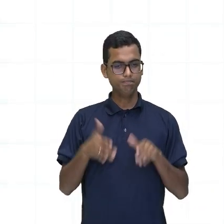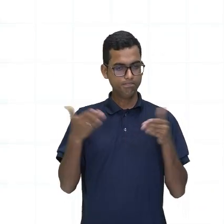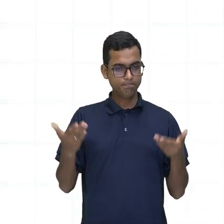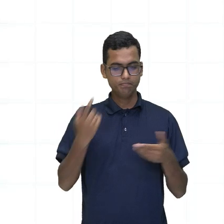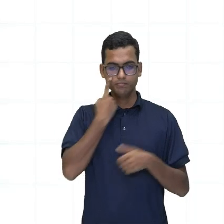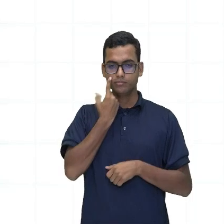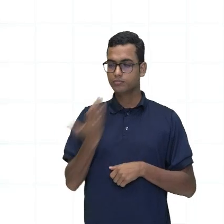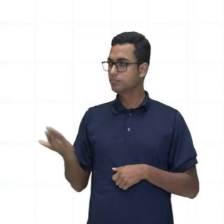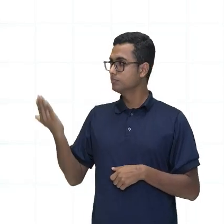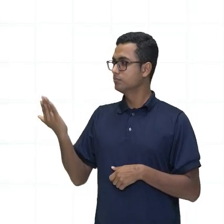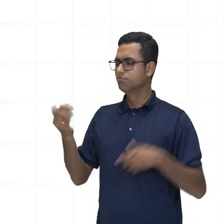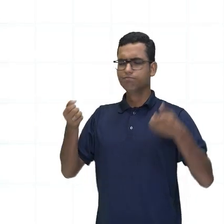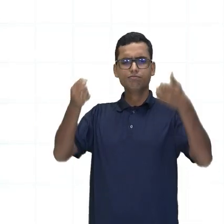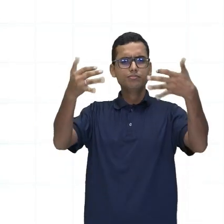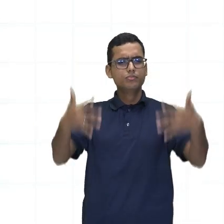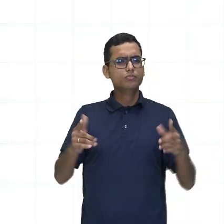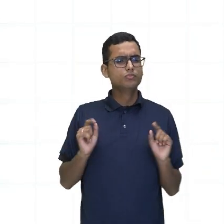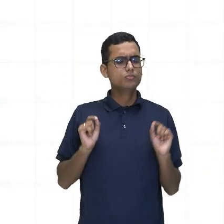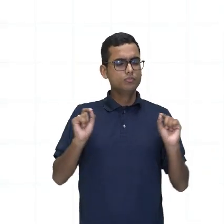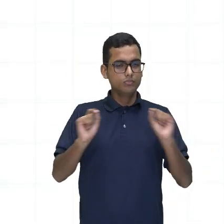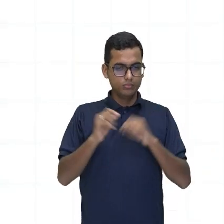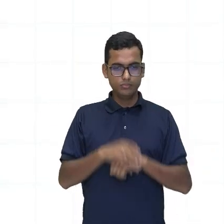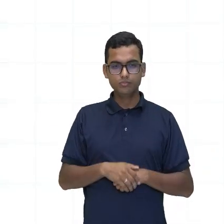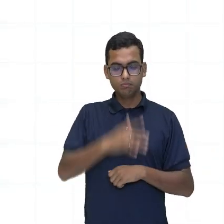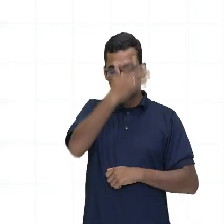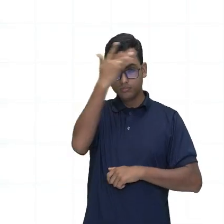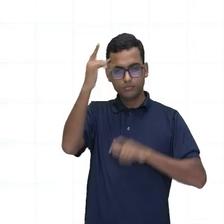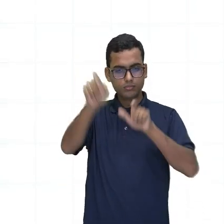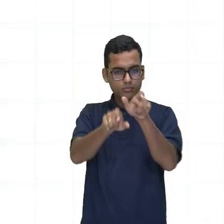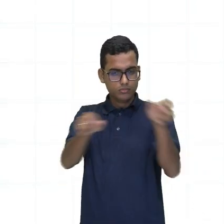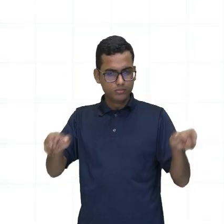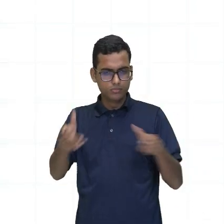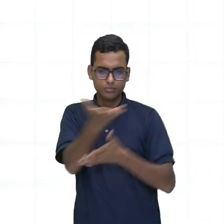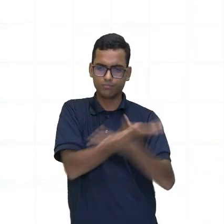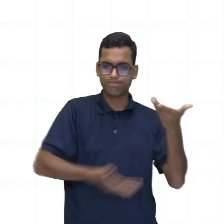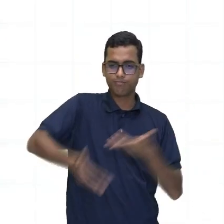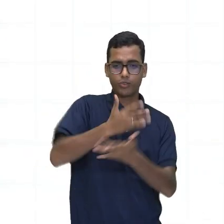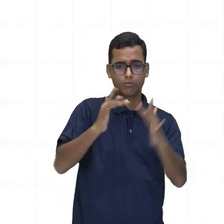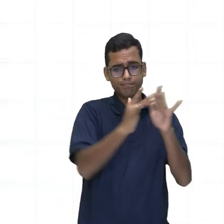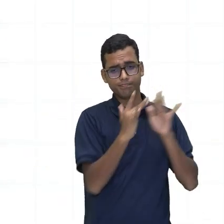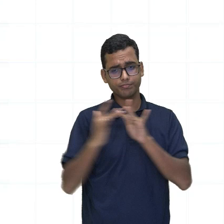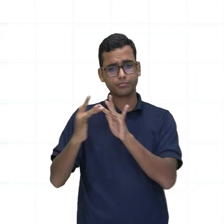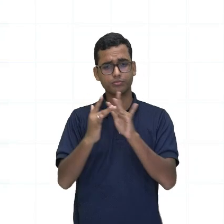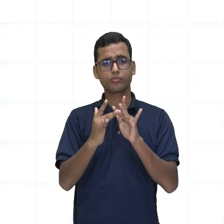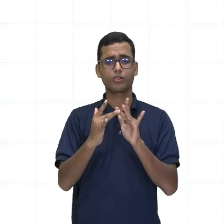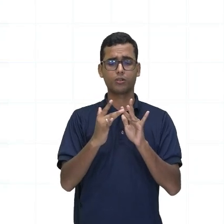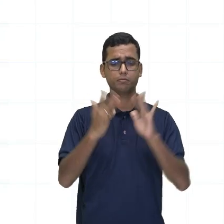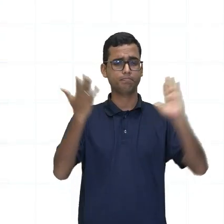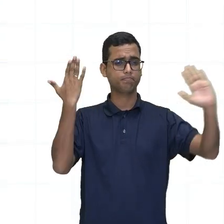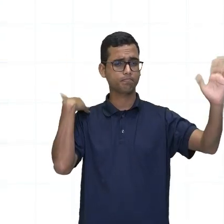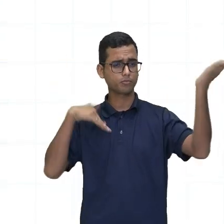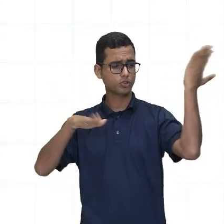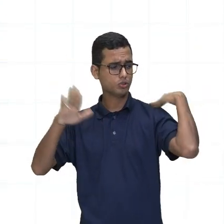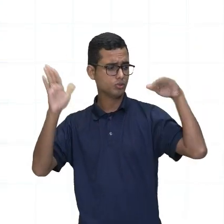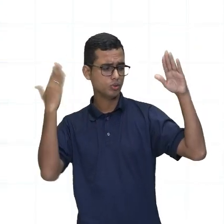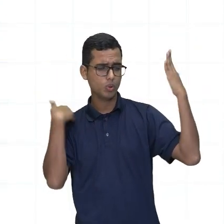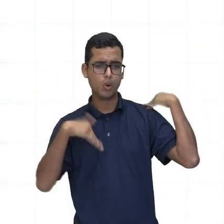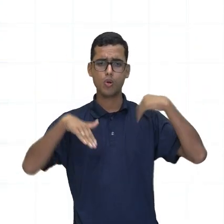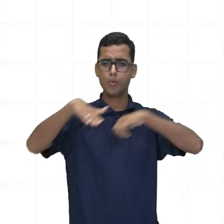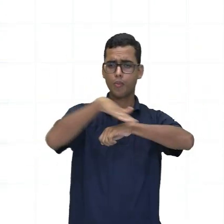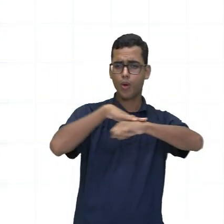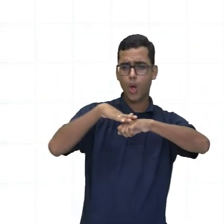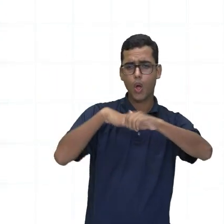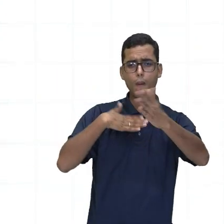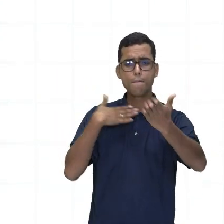trecho está falando que as pessoas poderiam estar ali, interagindo na vizinhança, passeando, conversando